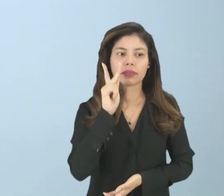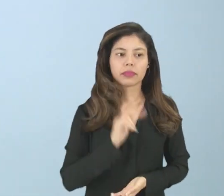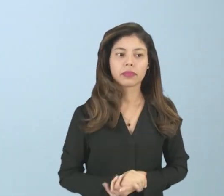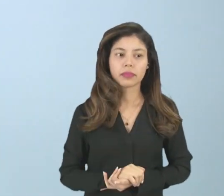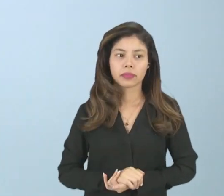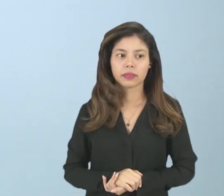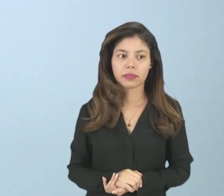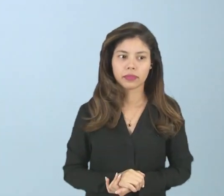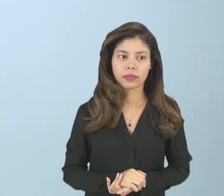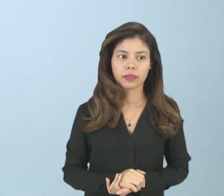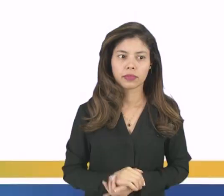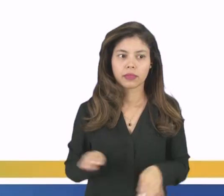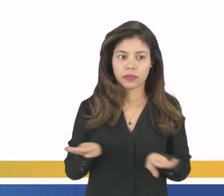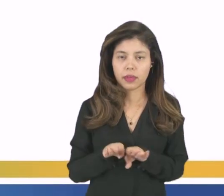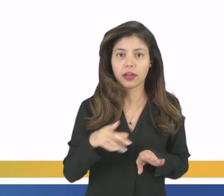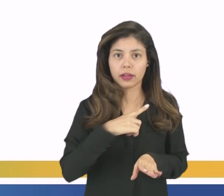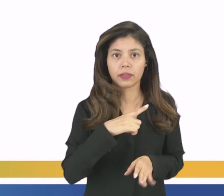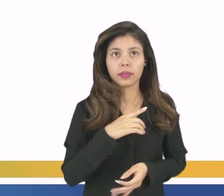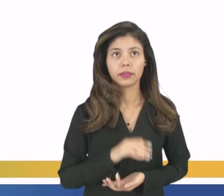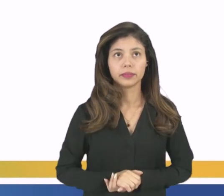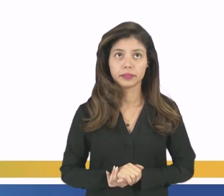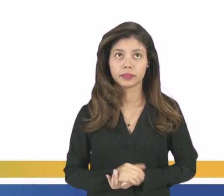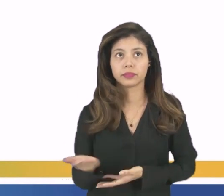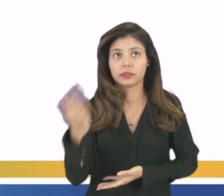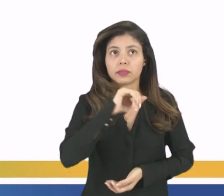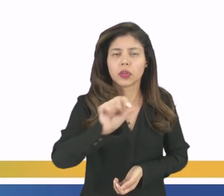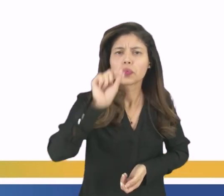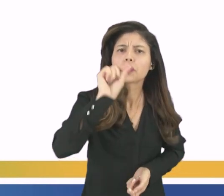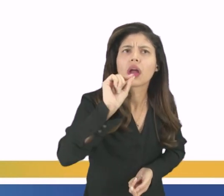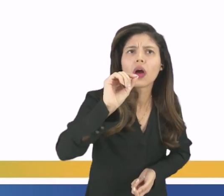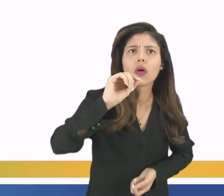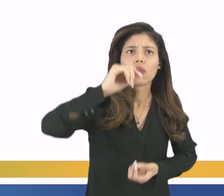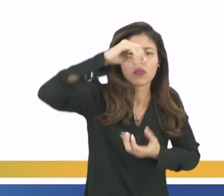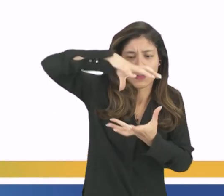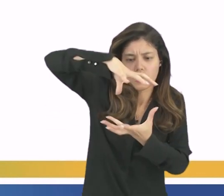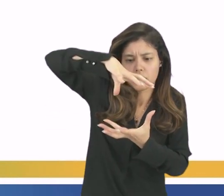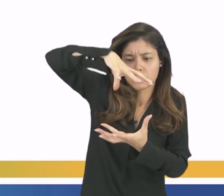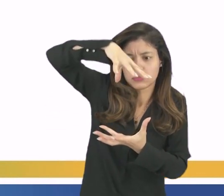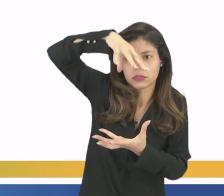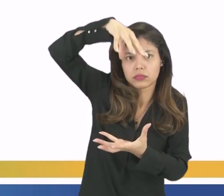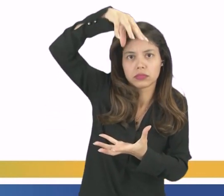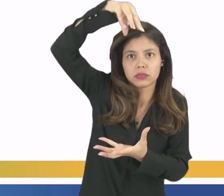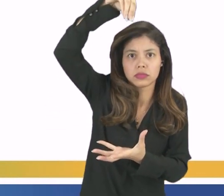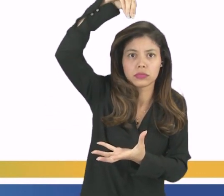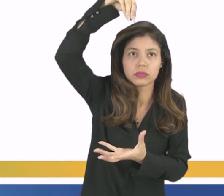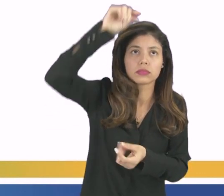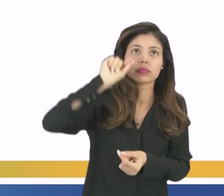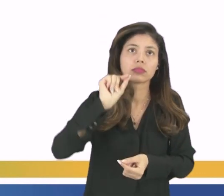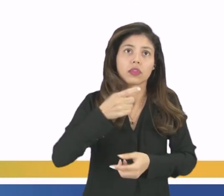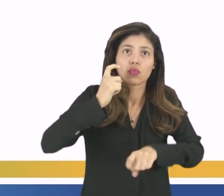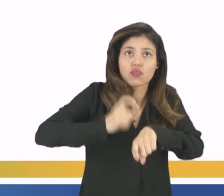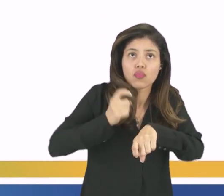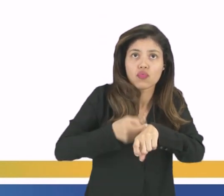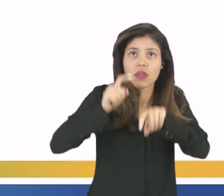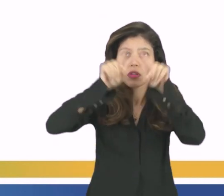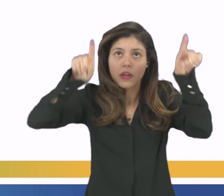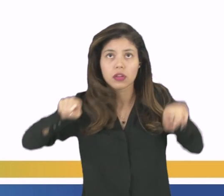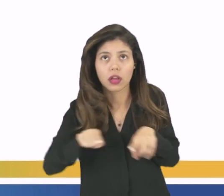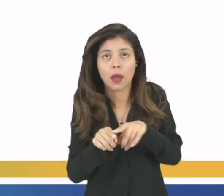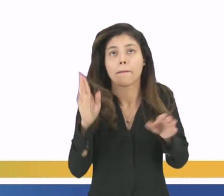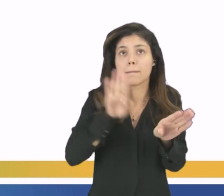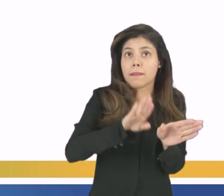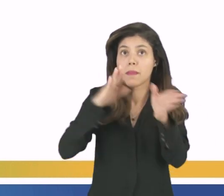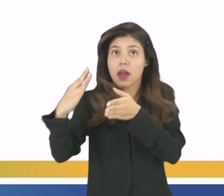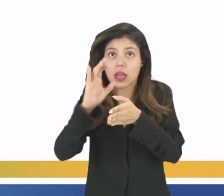aí a partir de agora. Então vem comigo. O que é o cone? Cone é um sólido geométrico, tá? Que faz parte do estudo da